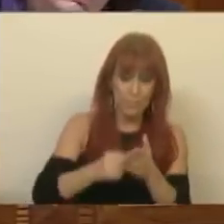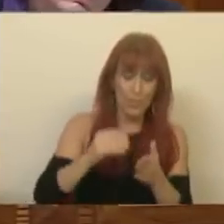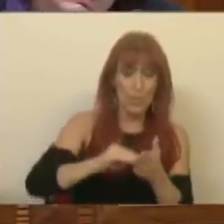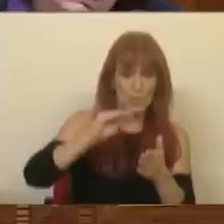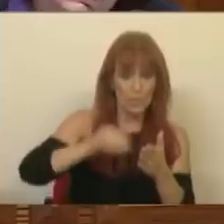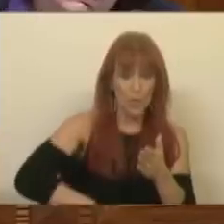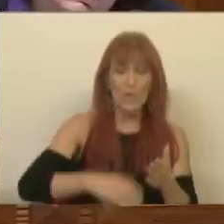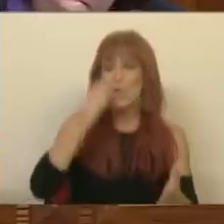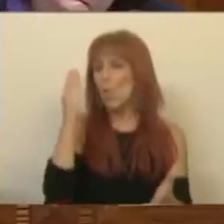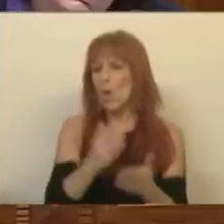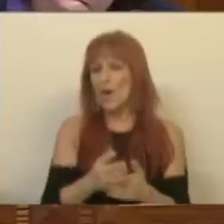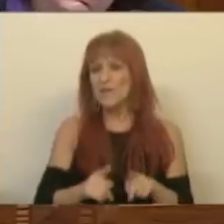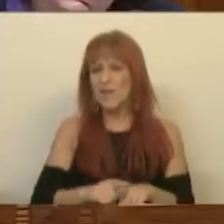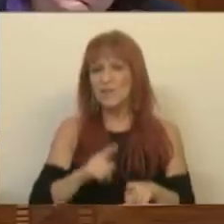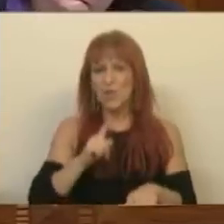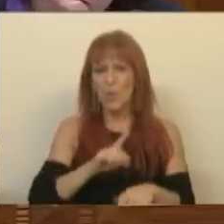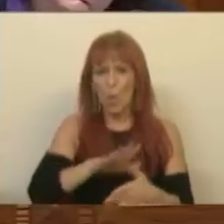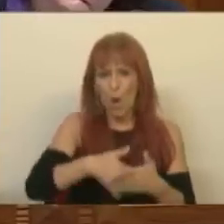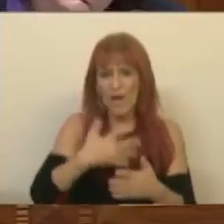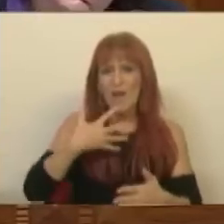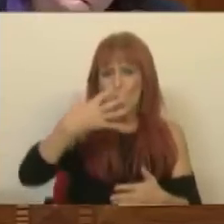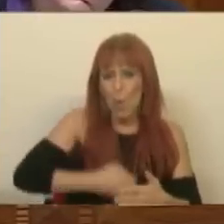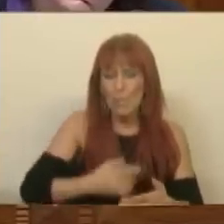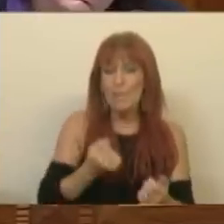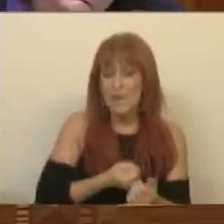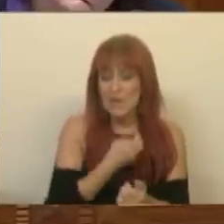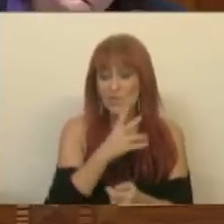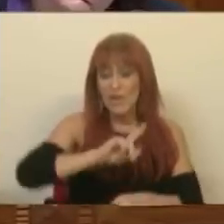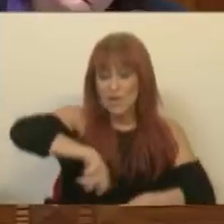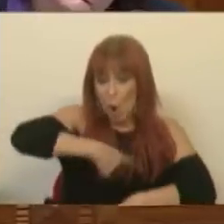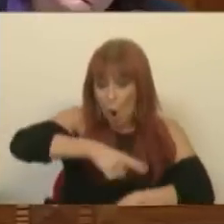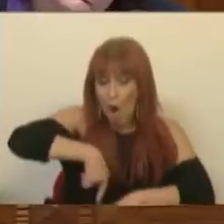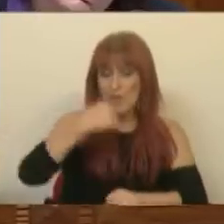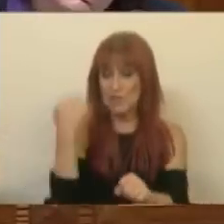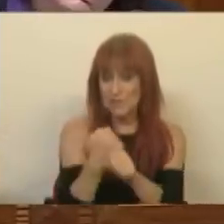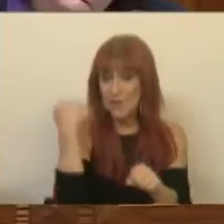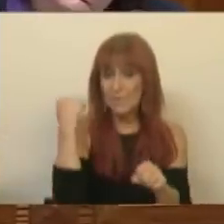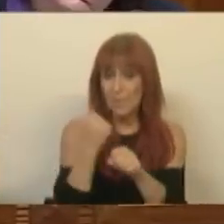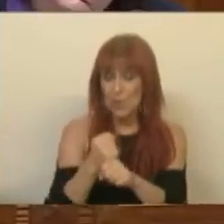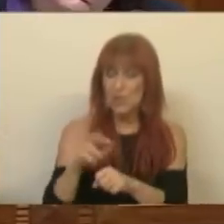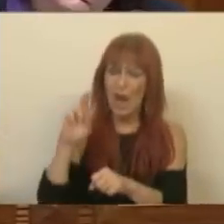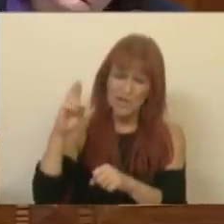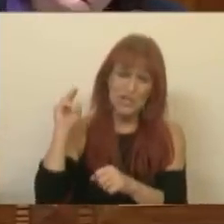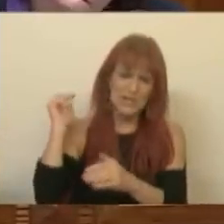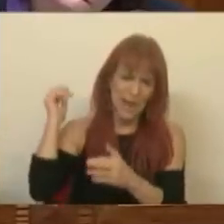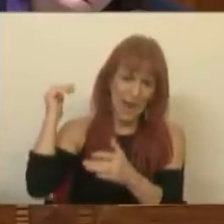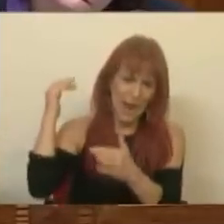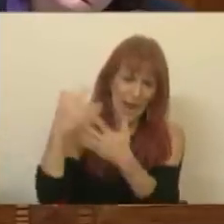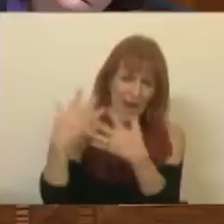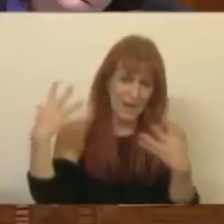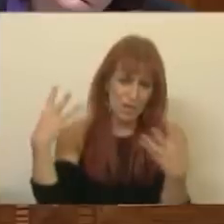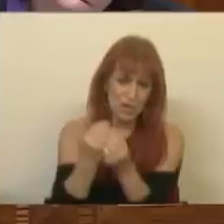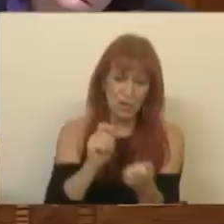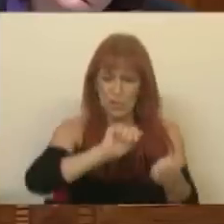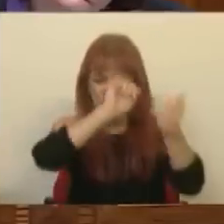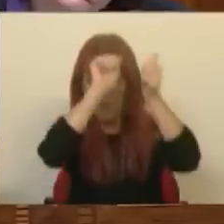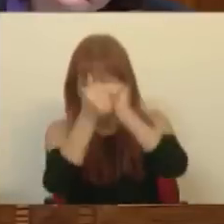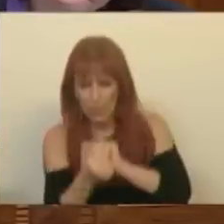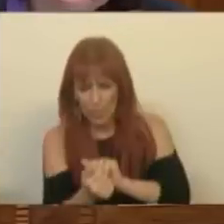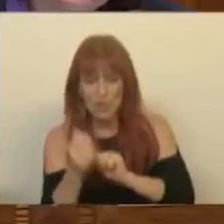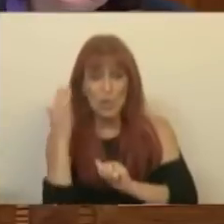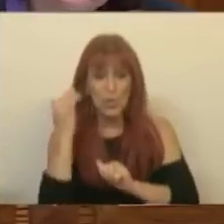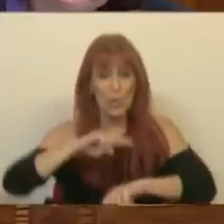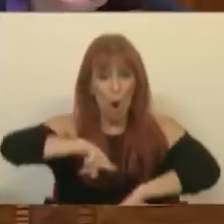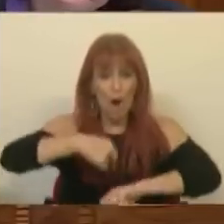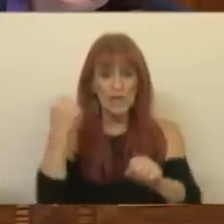não só os horários completo mas o conjunto das horas que foram trabalhadas ao longo de teaser de forma converter esse número de